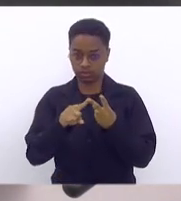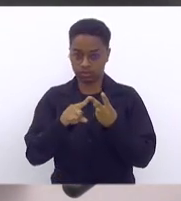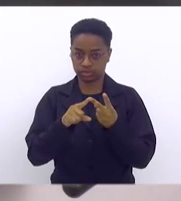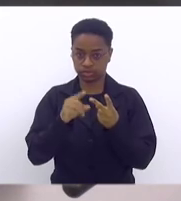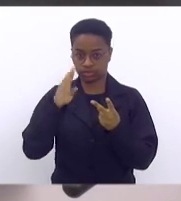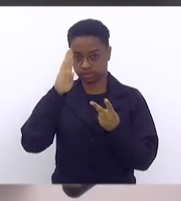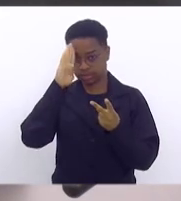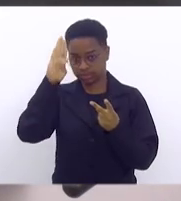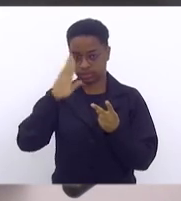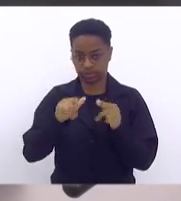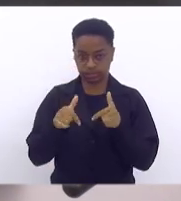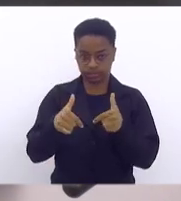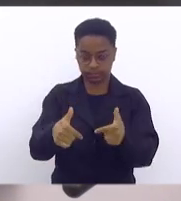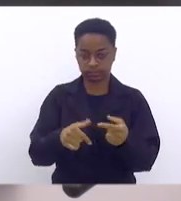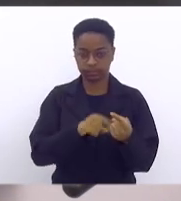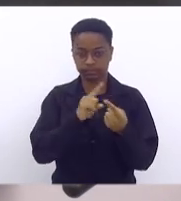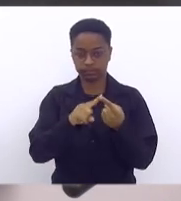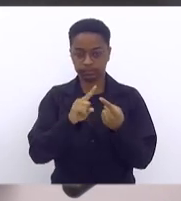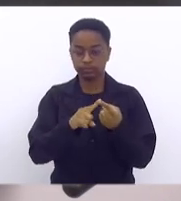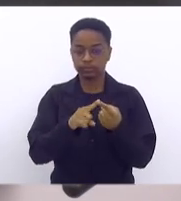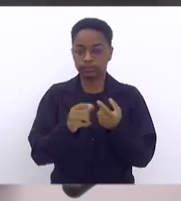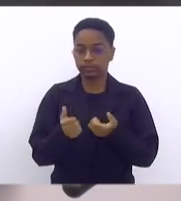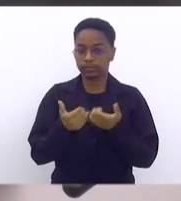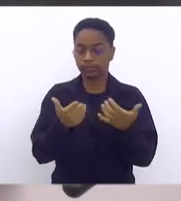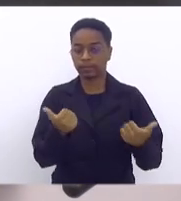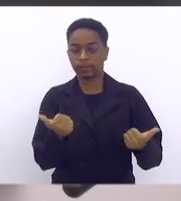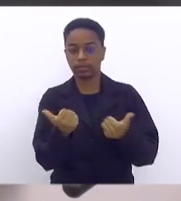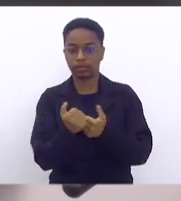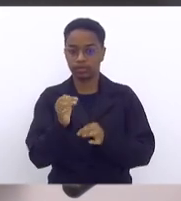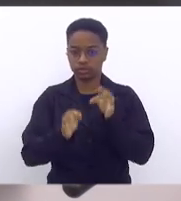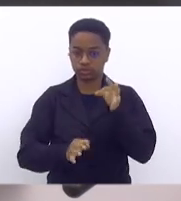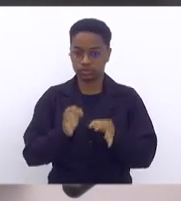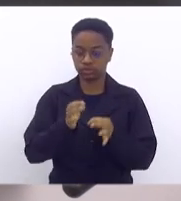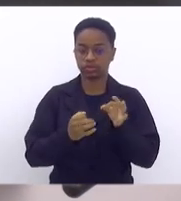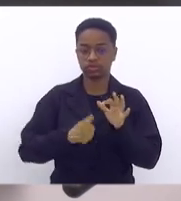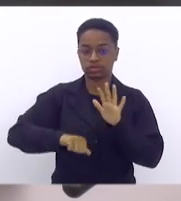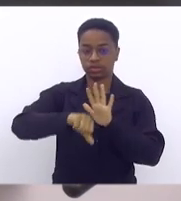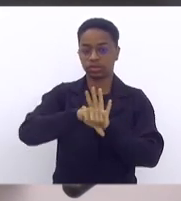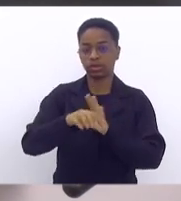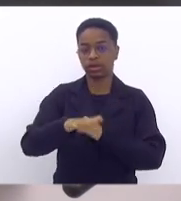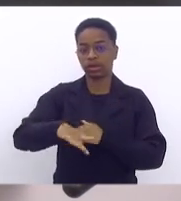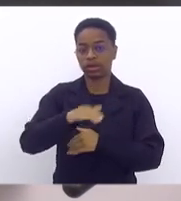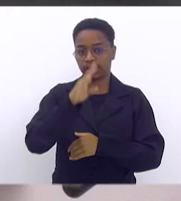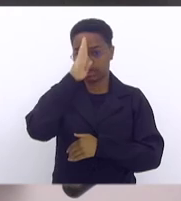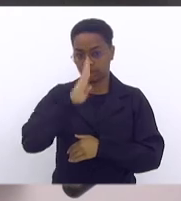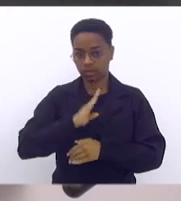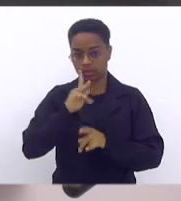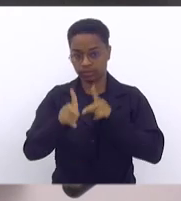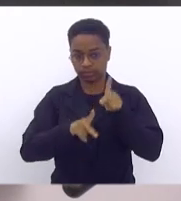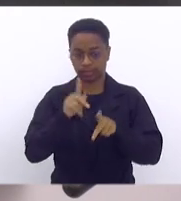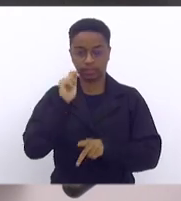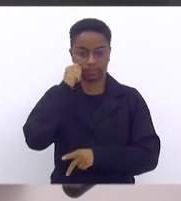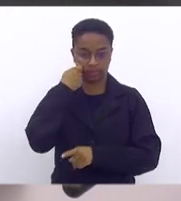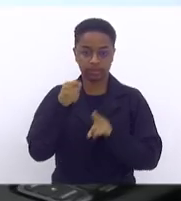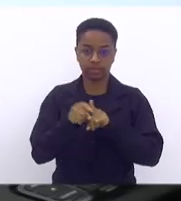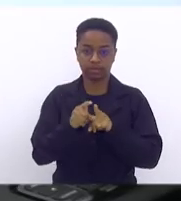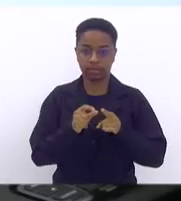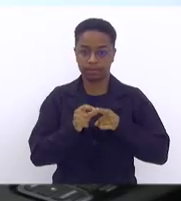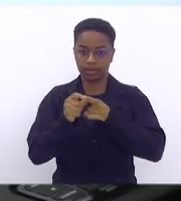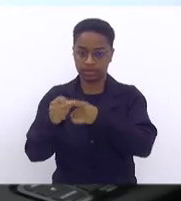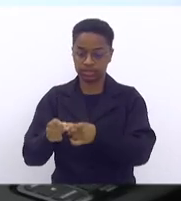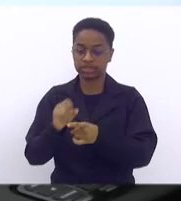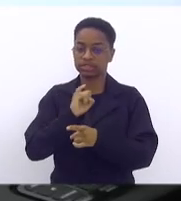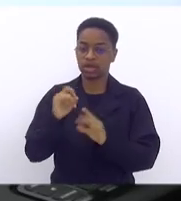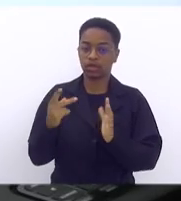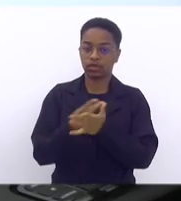atuação, né, que seria essa de fornecer assessoria jurídica criminal gratuita para a população negra e periférica vítima da violência do